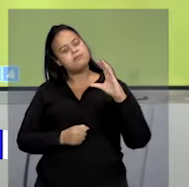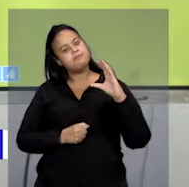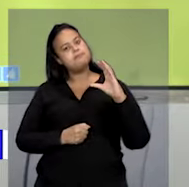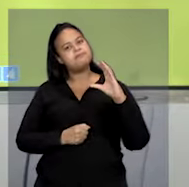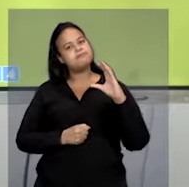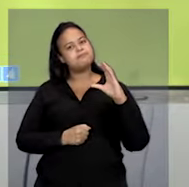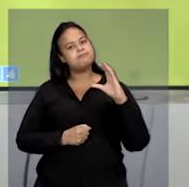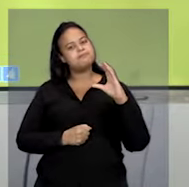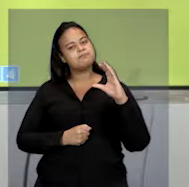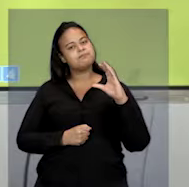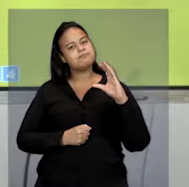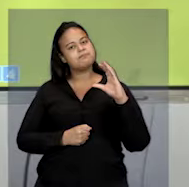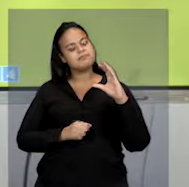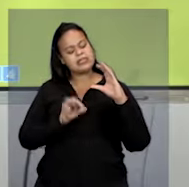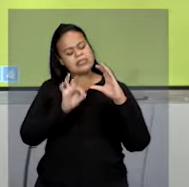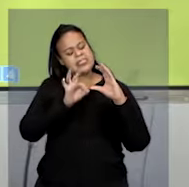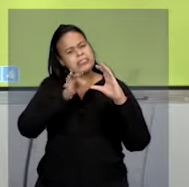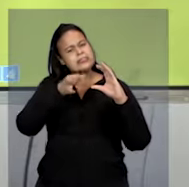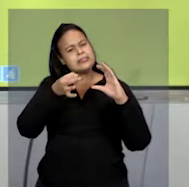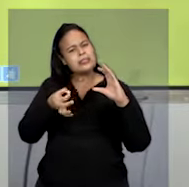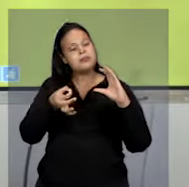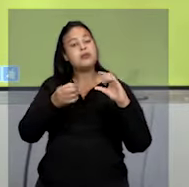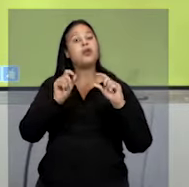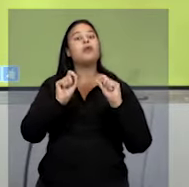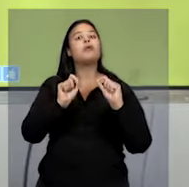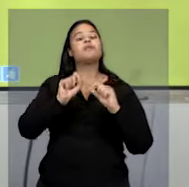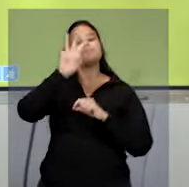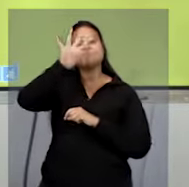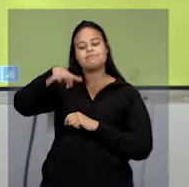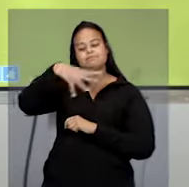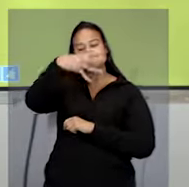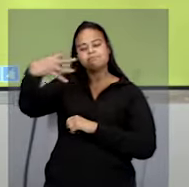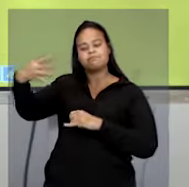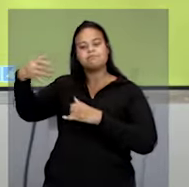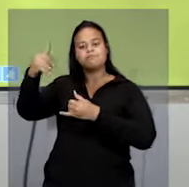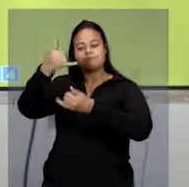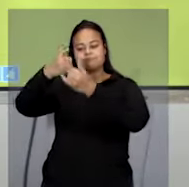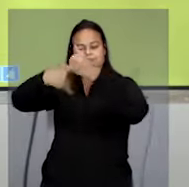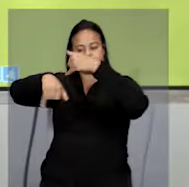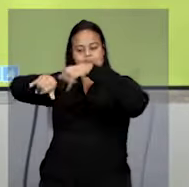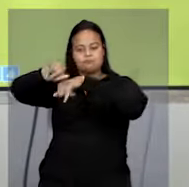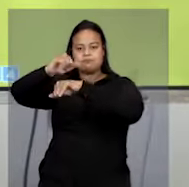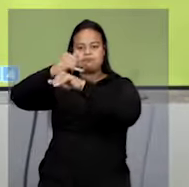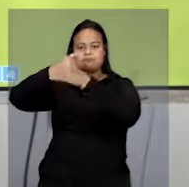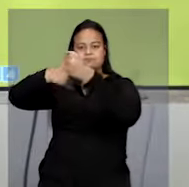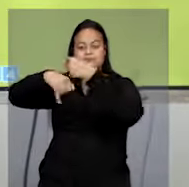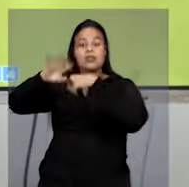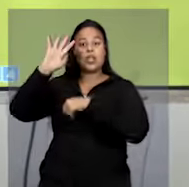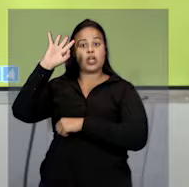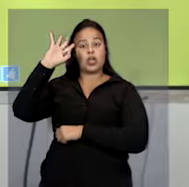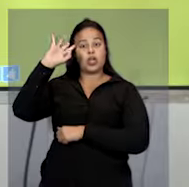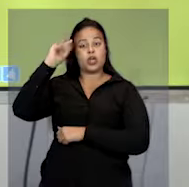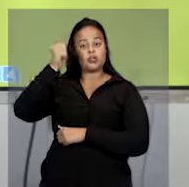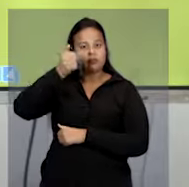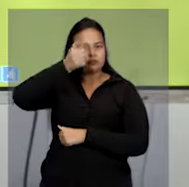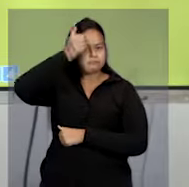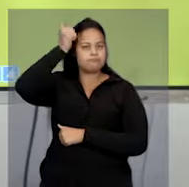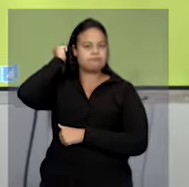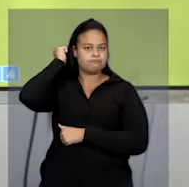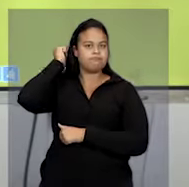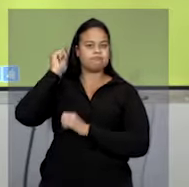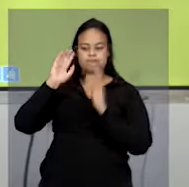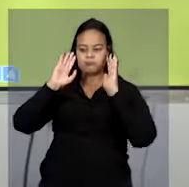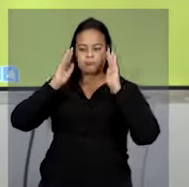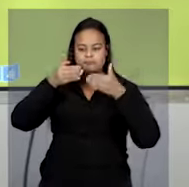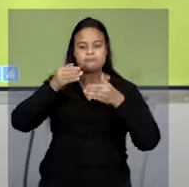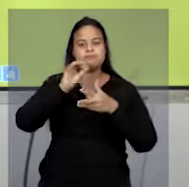uma classificação muito simples sobre a tabela periódica, tá? Vamos resolver algumas questões de vestibulares e questões do Enem